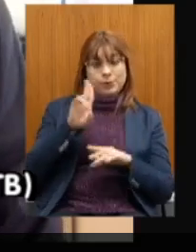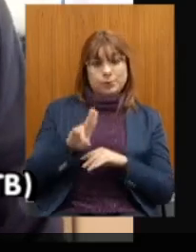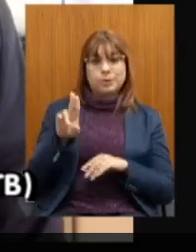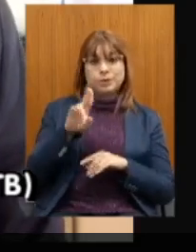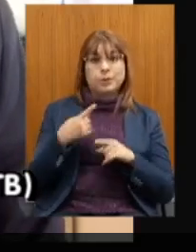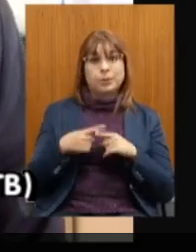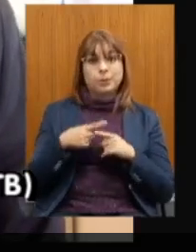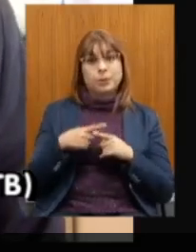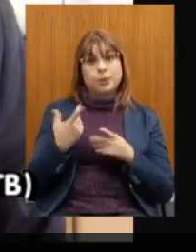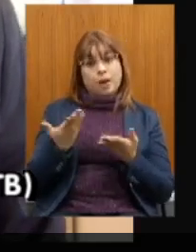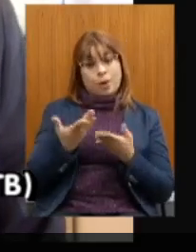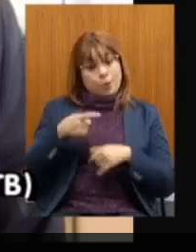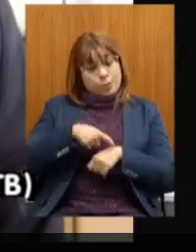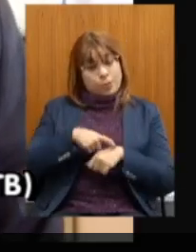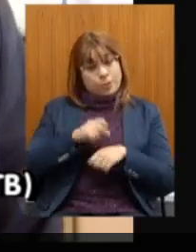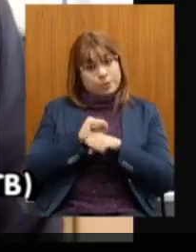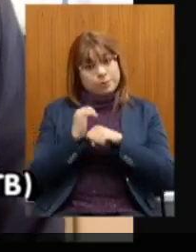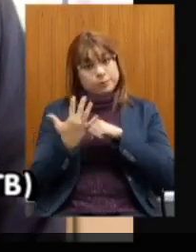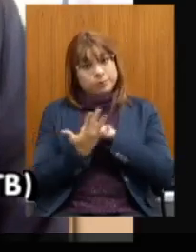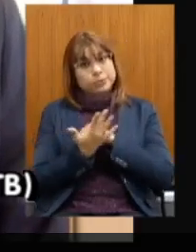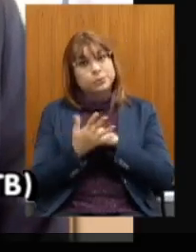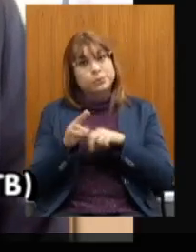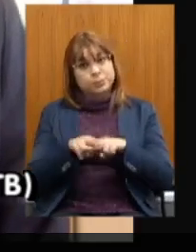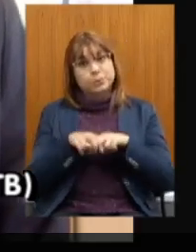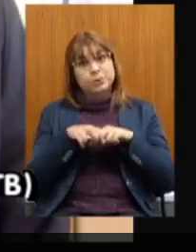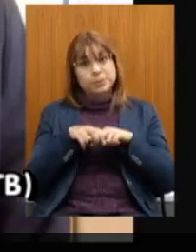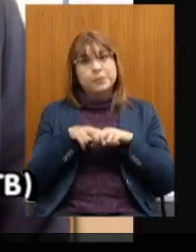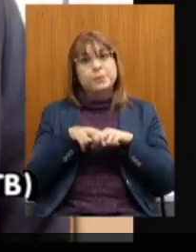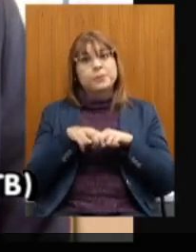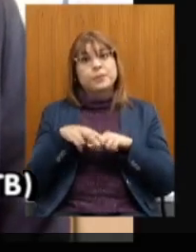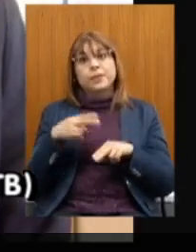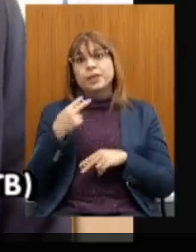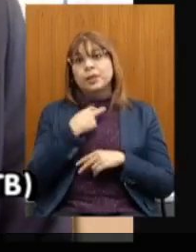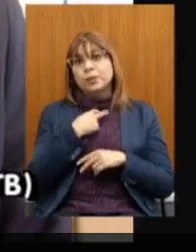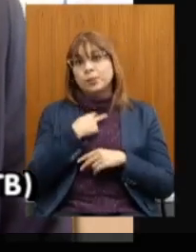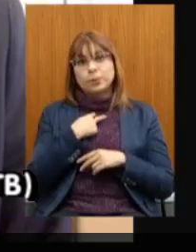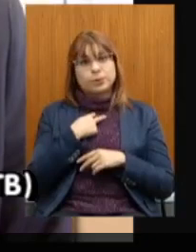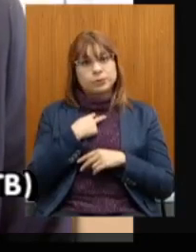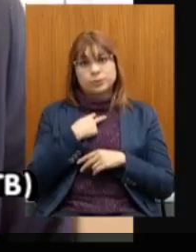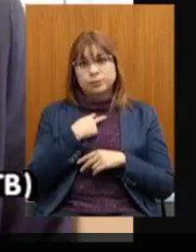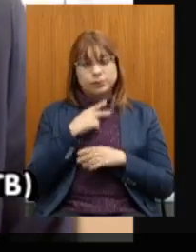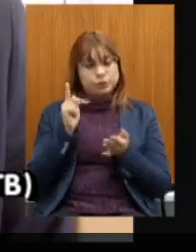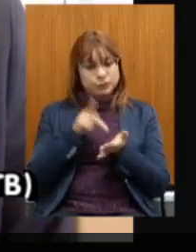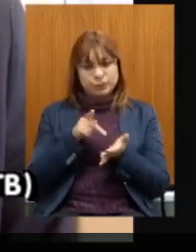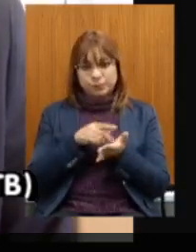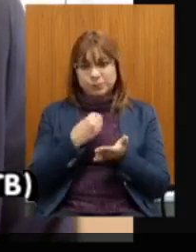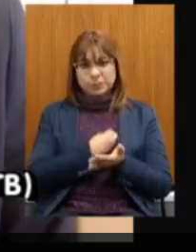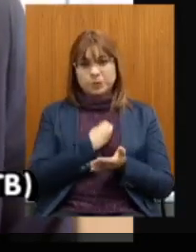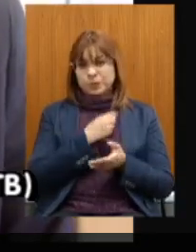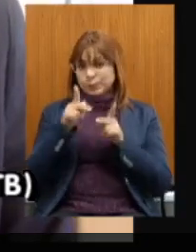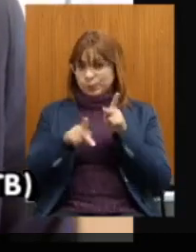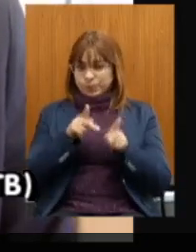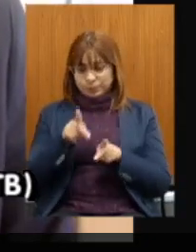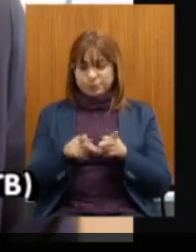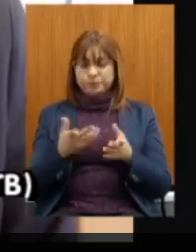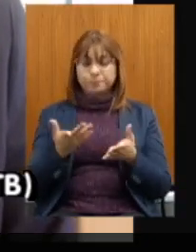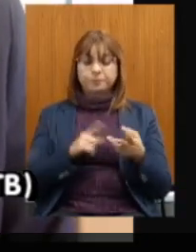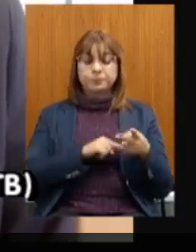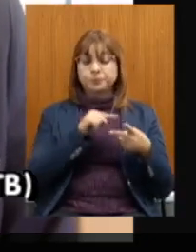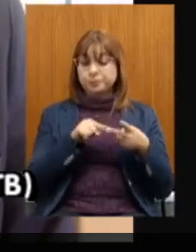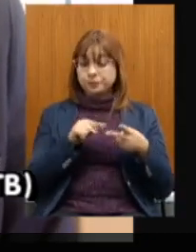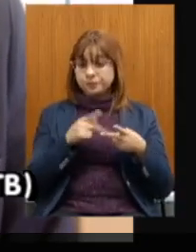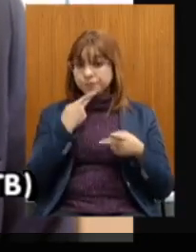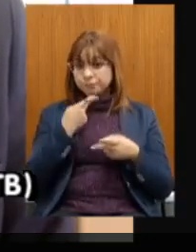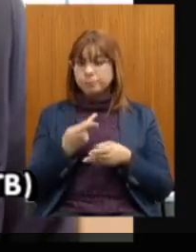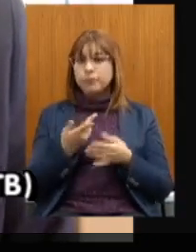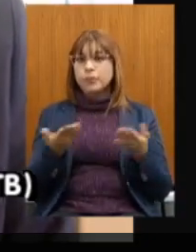nós estamos num período de pandemia e, portanto, não há como ter a efetiva participação popular. Segundo,